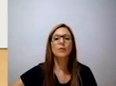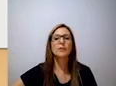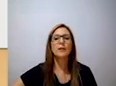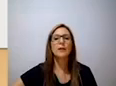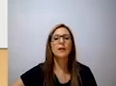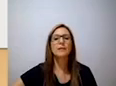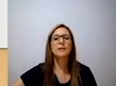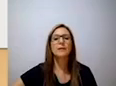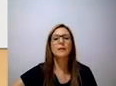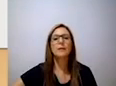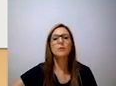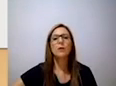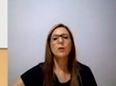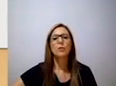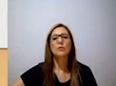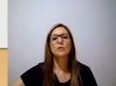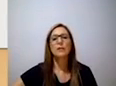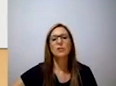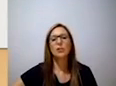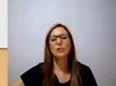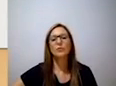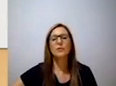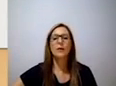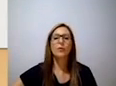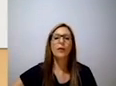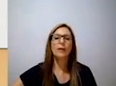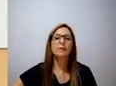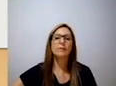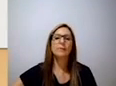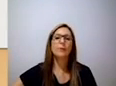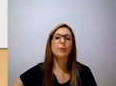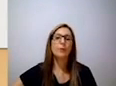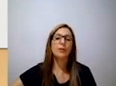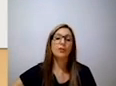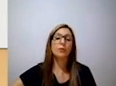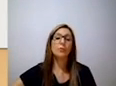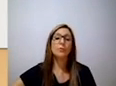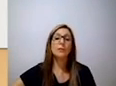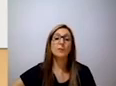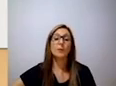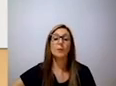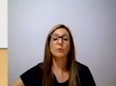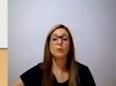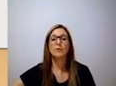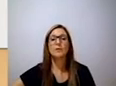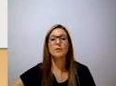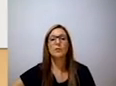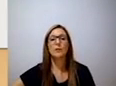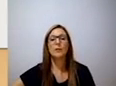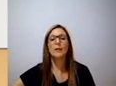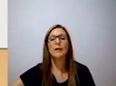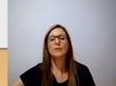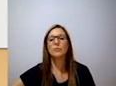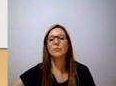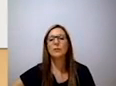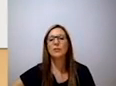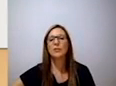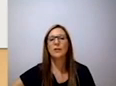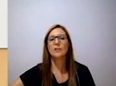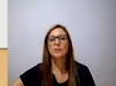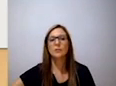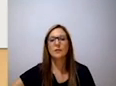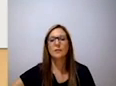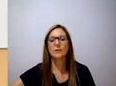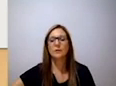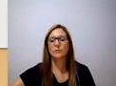interrompe os canais que ligam os testículos à uretra, impedindo que os espermatozoides sejam eliminados durante